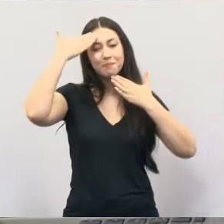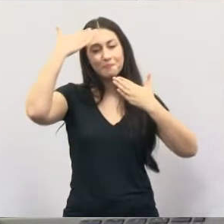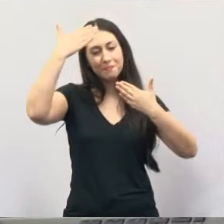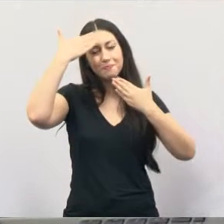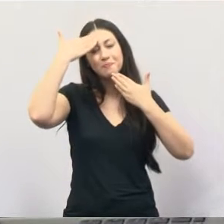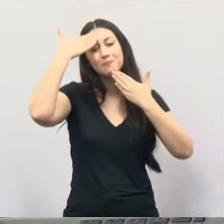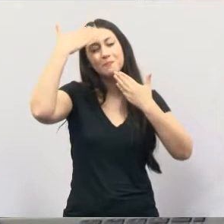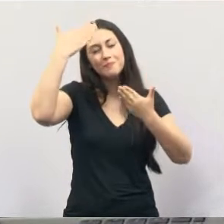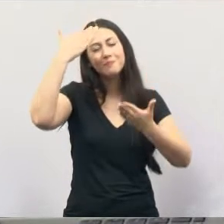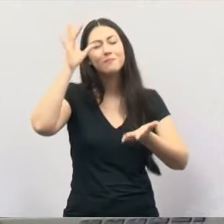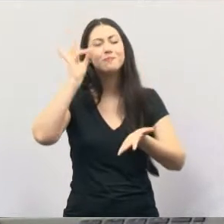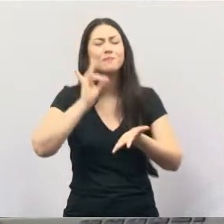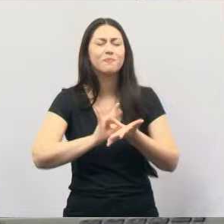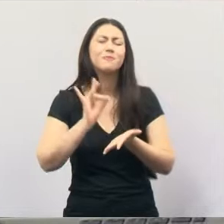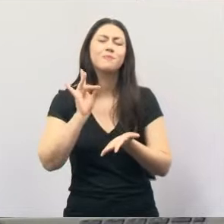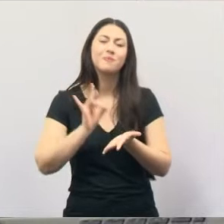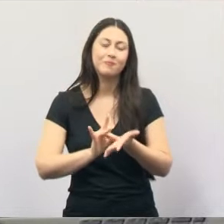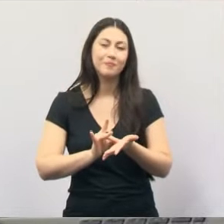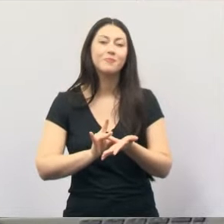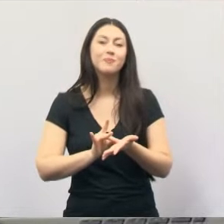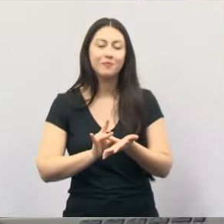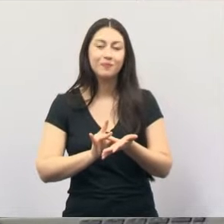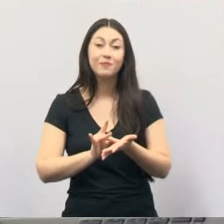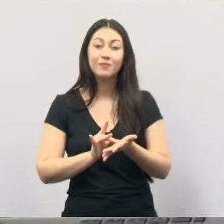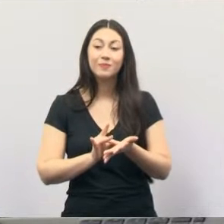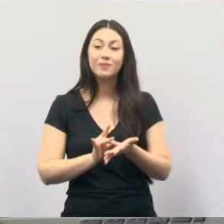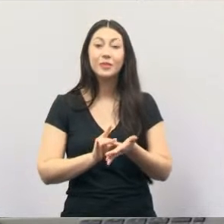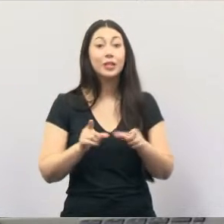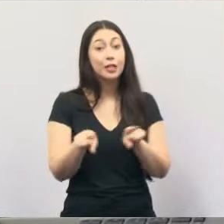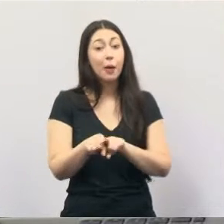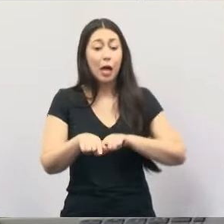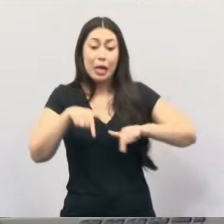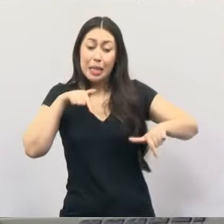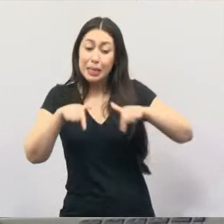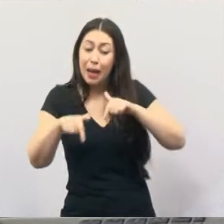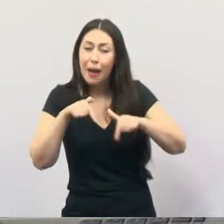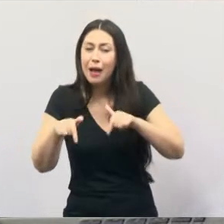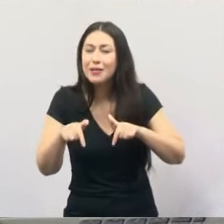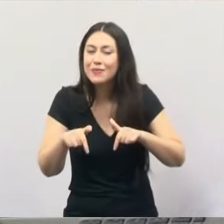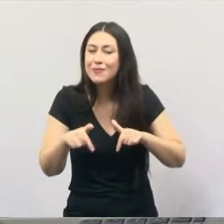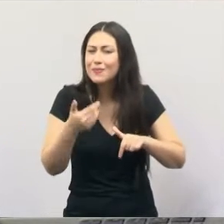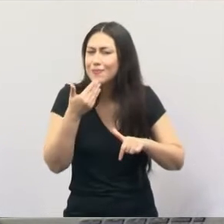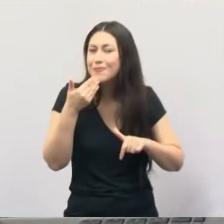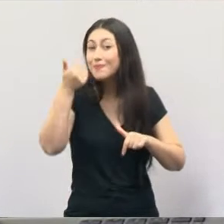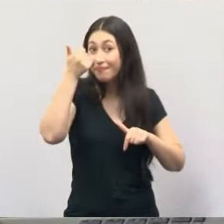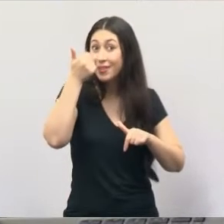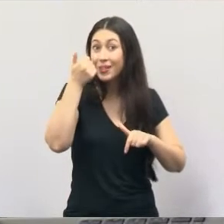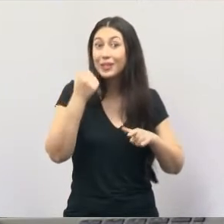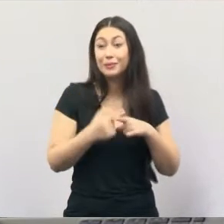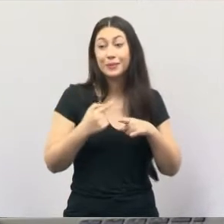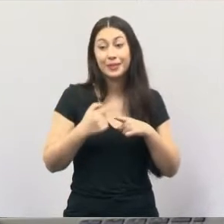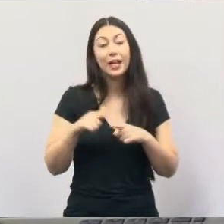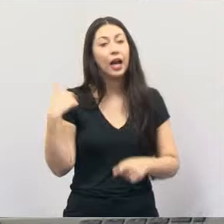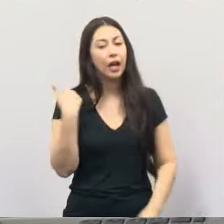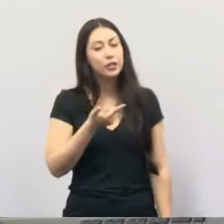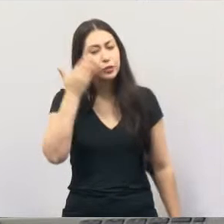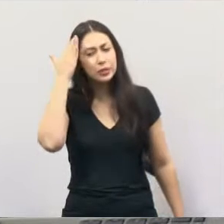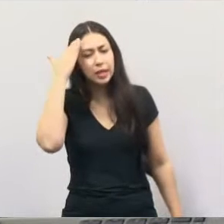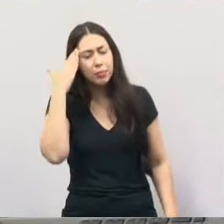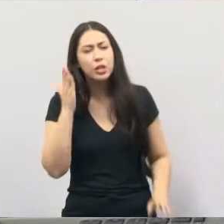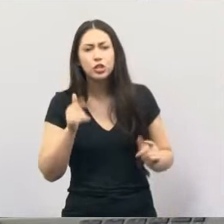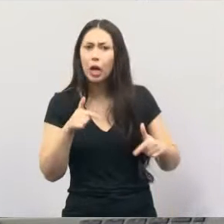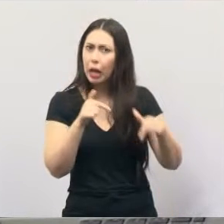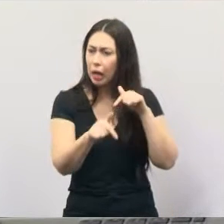agradecerão muito mais e trabalharão com muito mais vontade, porque a gente já sabe que eles